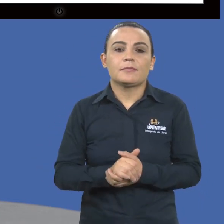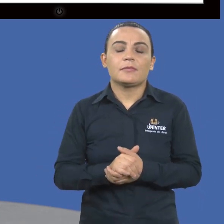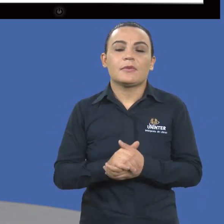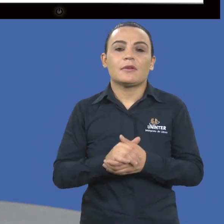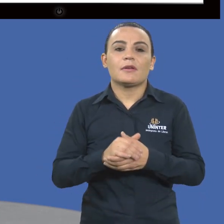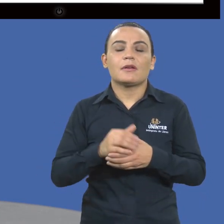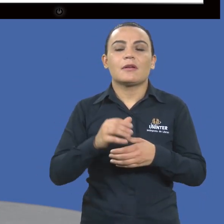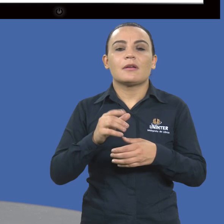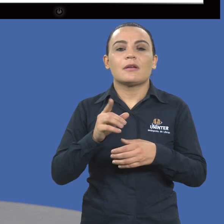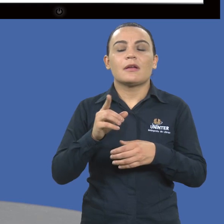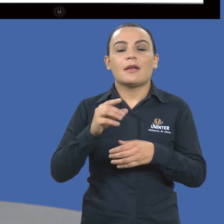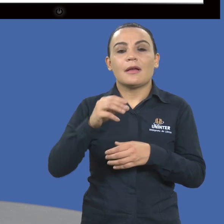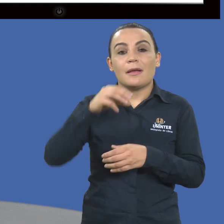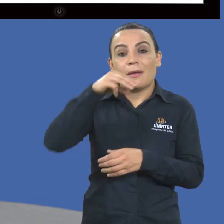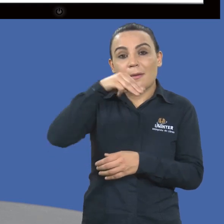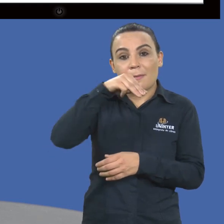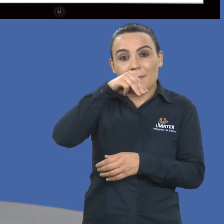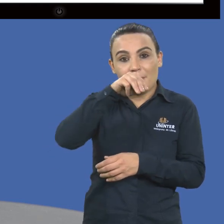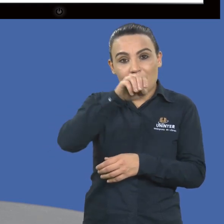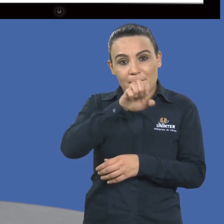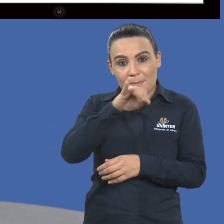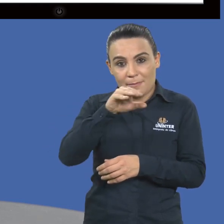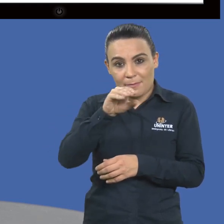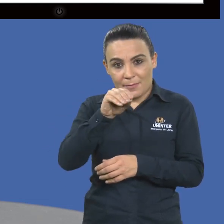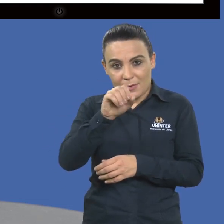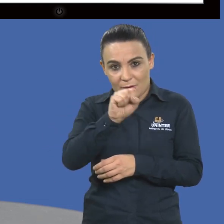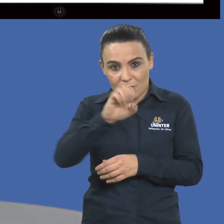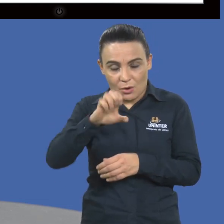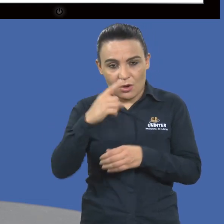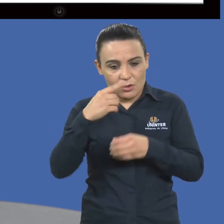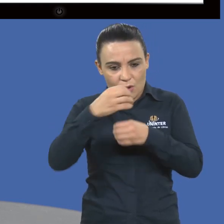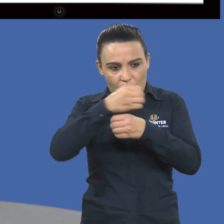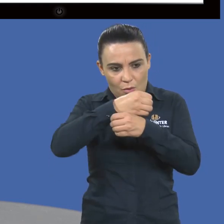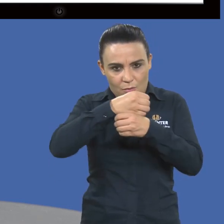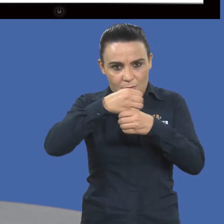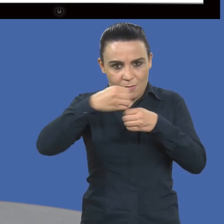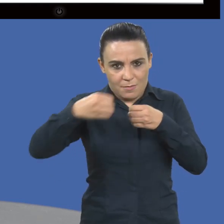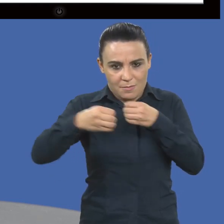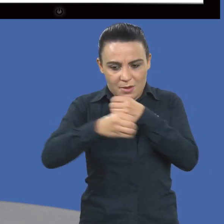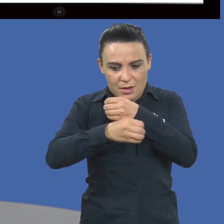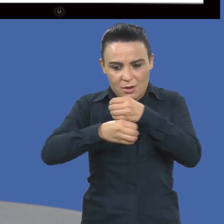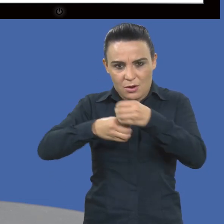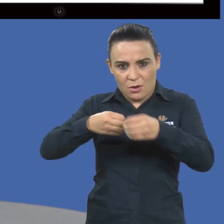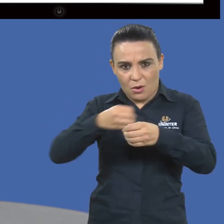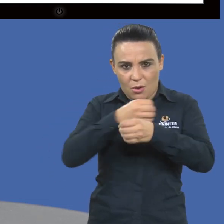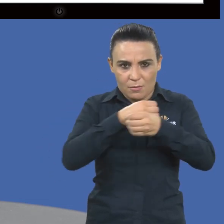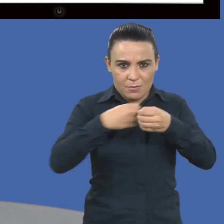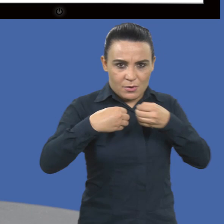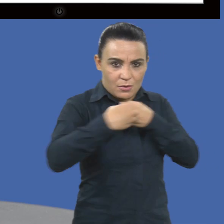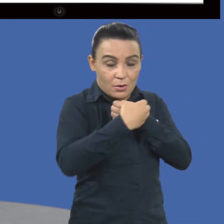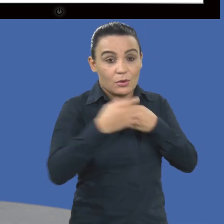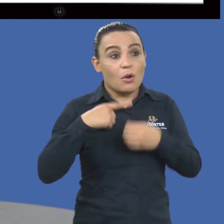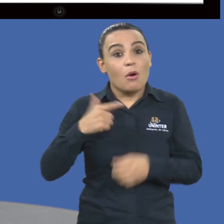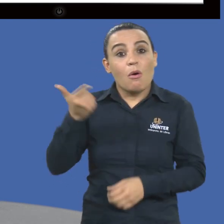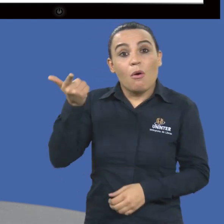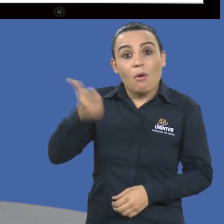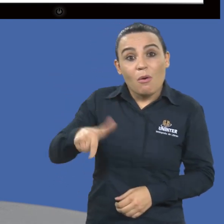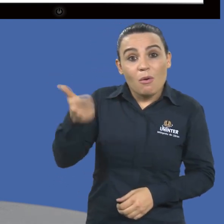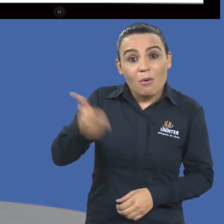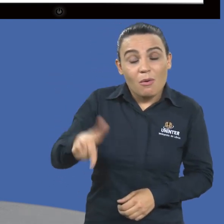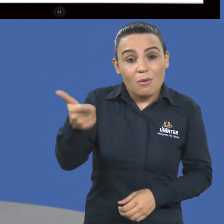não disjunção acontece na meiose e vejam que coisa interessante. O risco